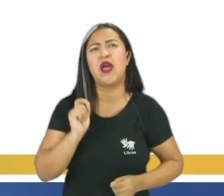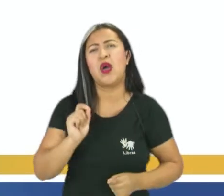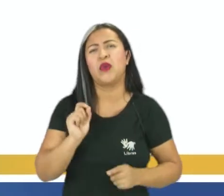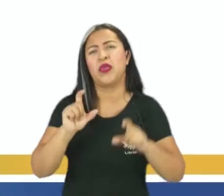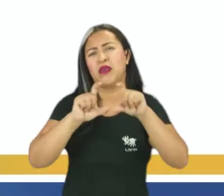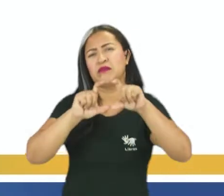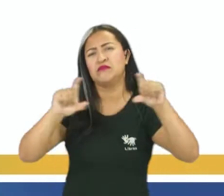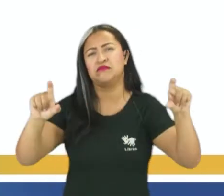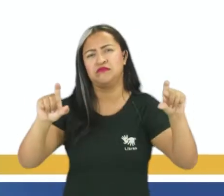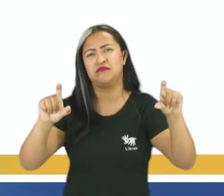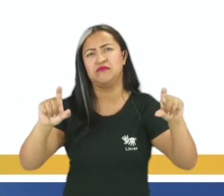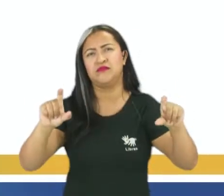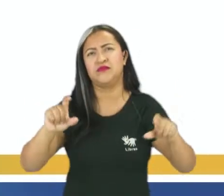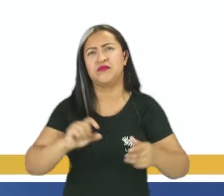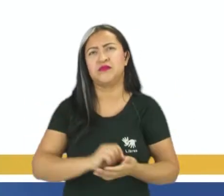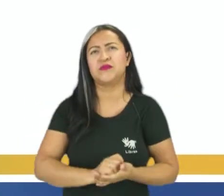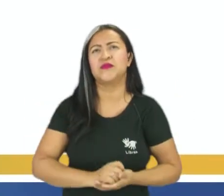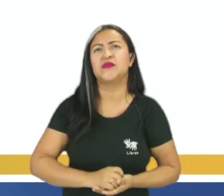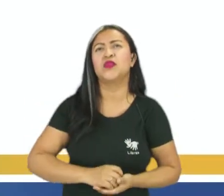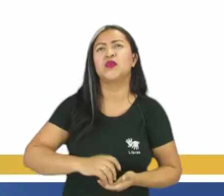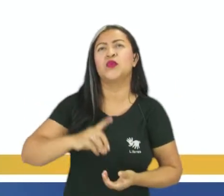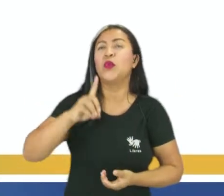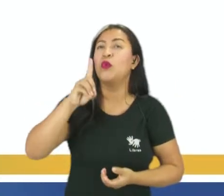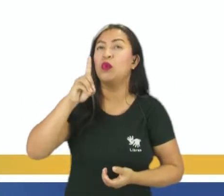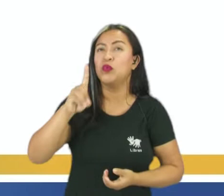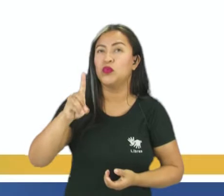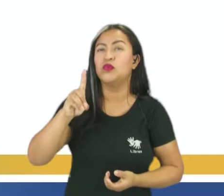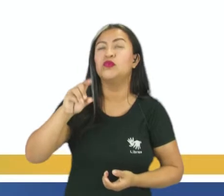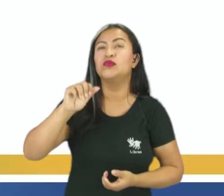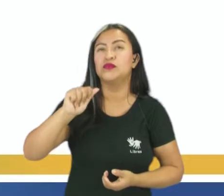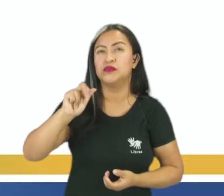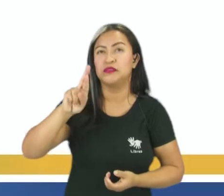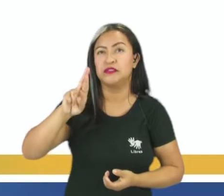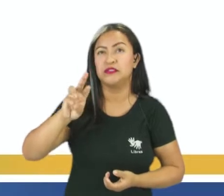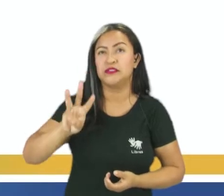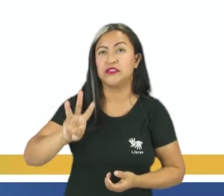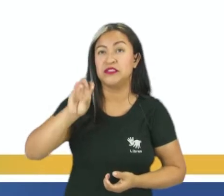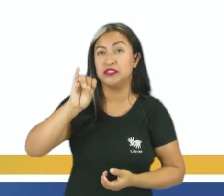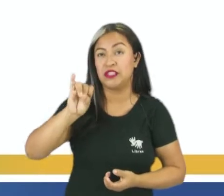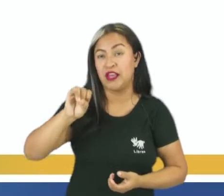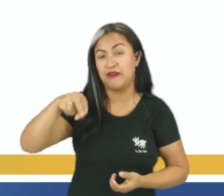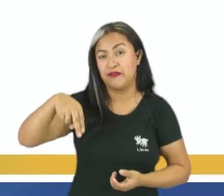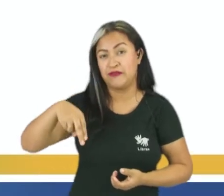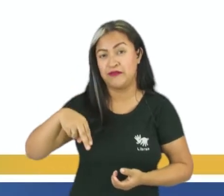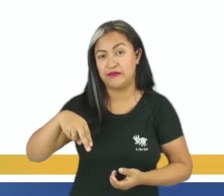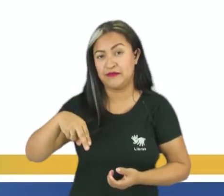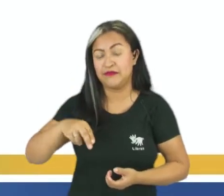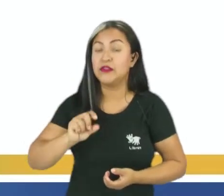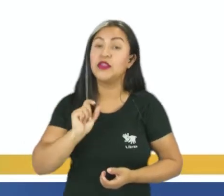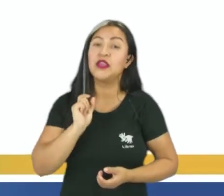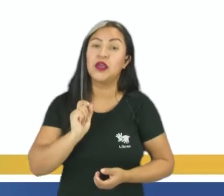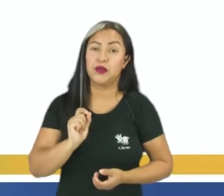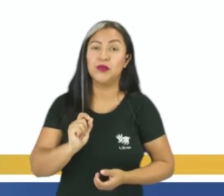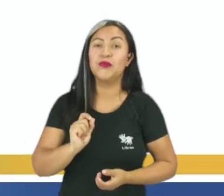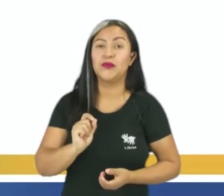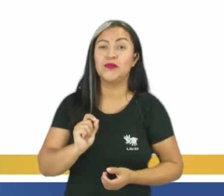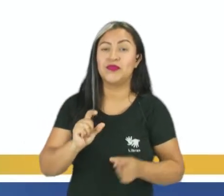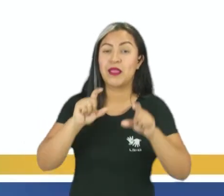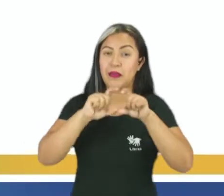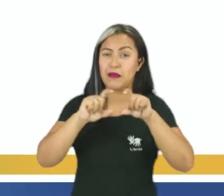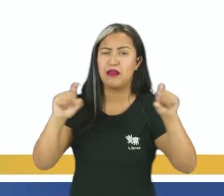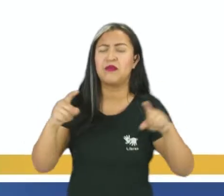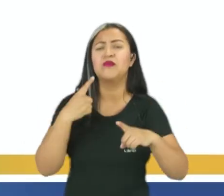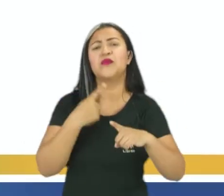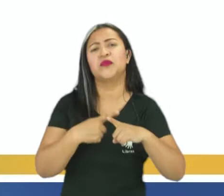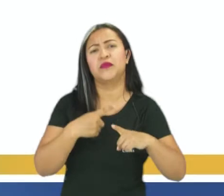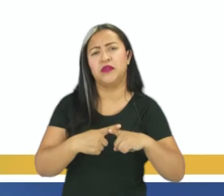aí Darwin's Charles, o nome o Charles Darwin, desculpa, pessoal, o nome darwinismo. Por